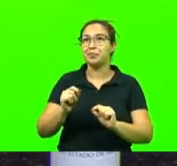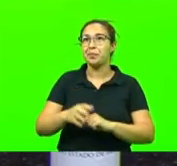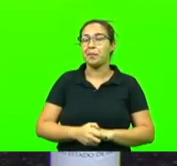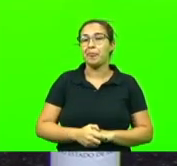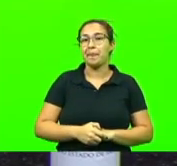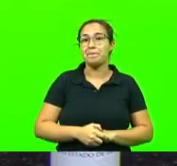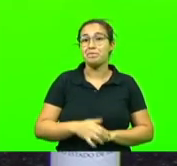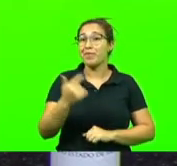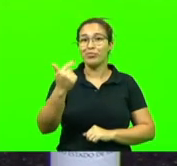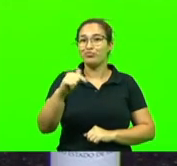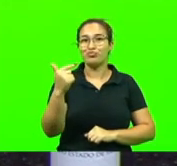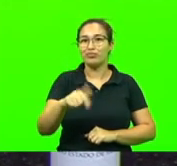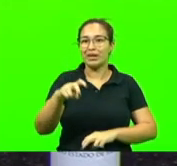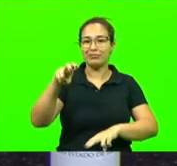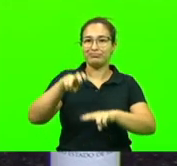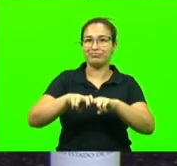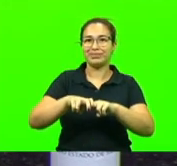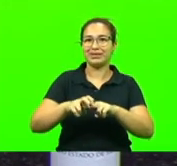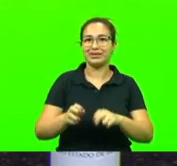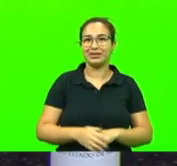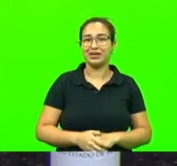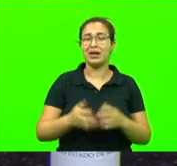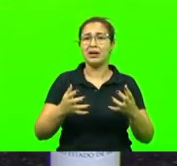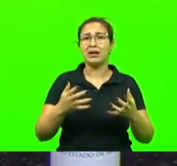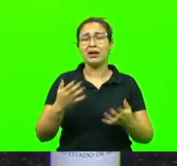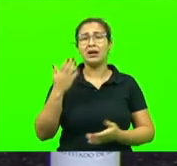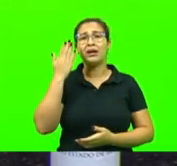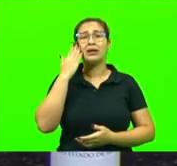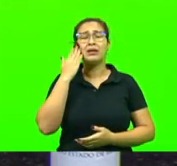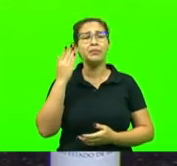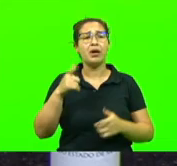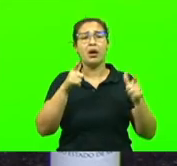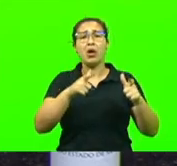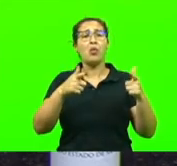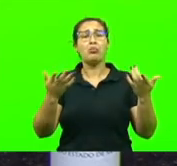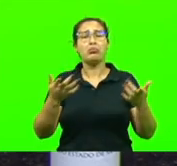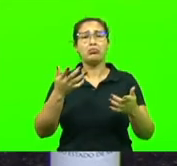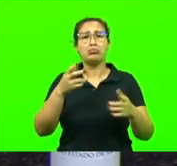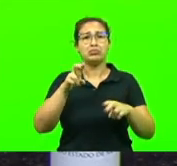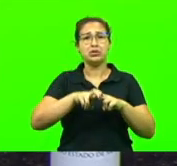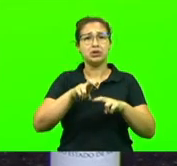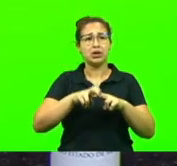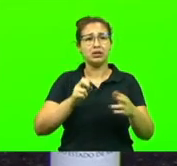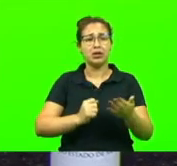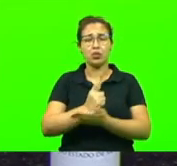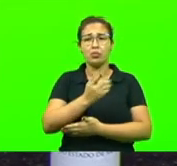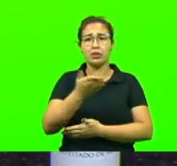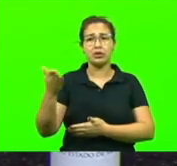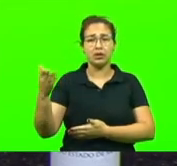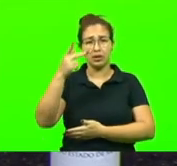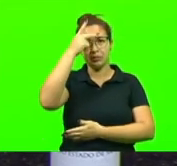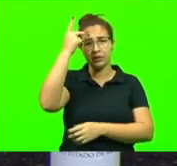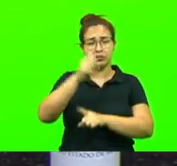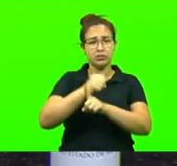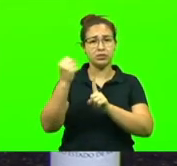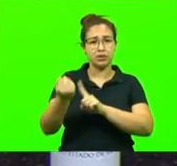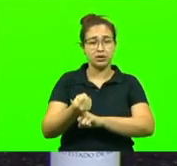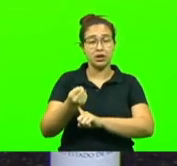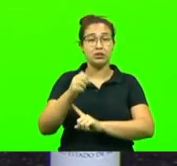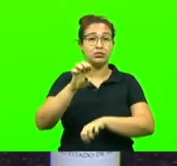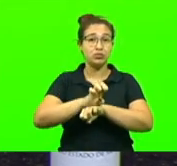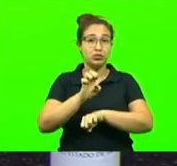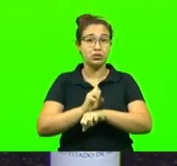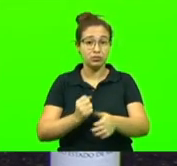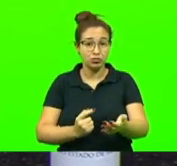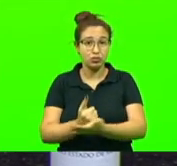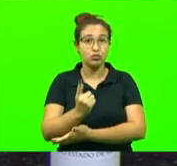não existe mais essas cadeiras. Então, a gente quer saber aonde foram as cadeiras que foram compradas pela comunidade, se o Estado vai comprar